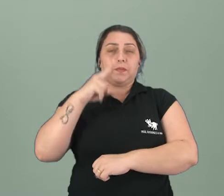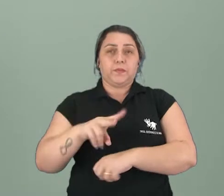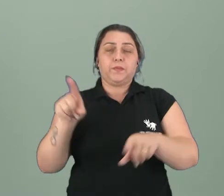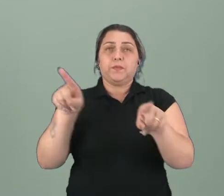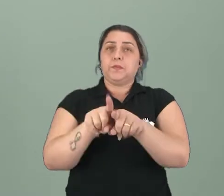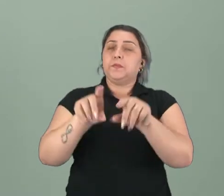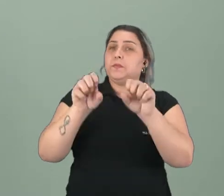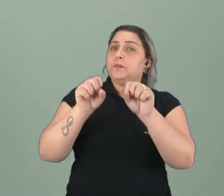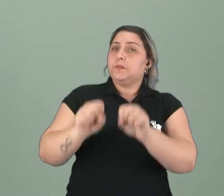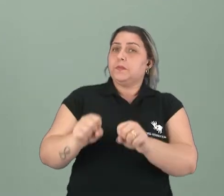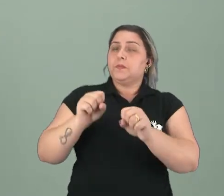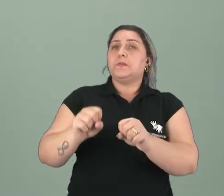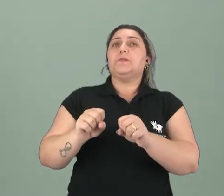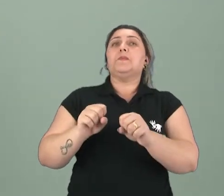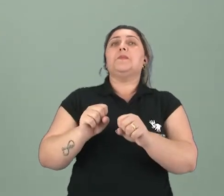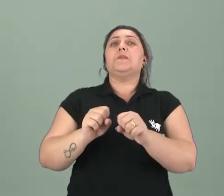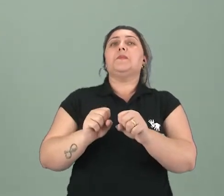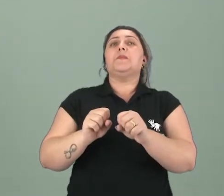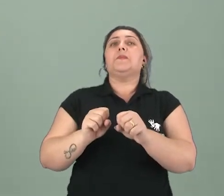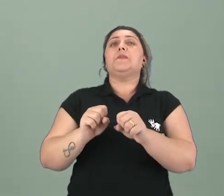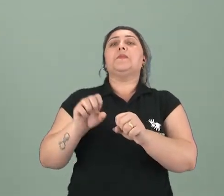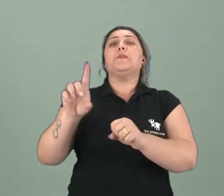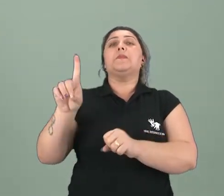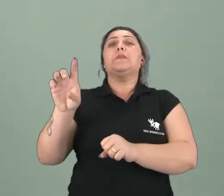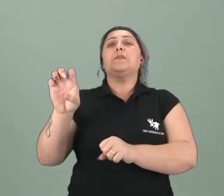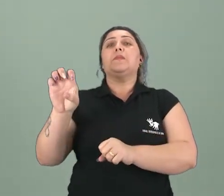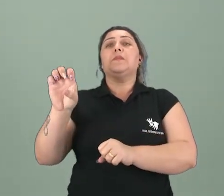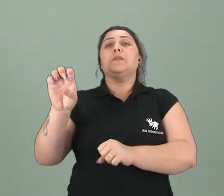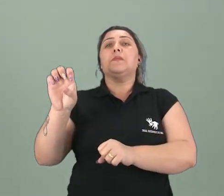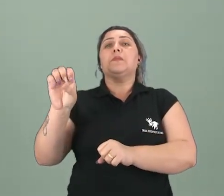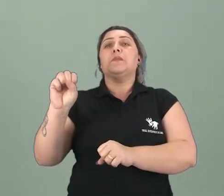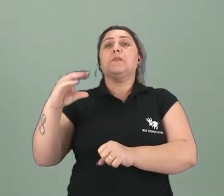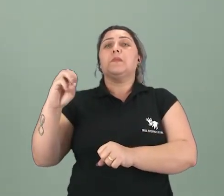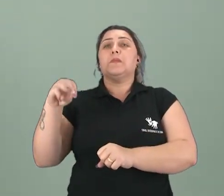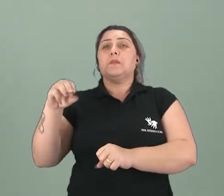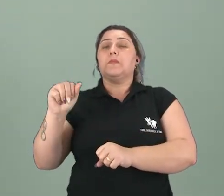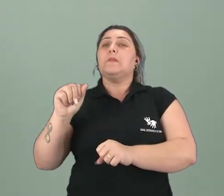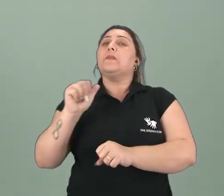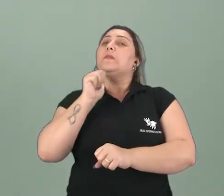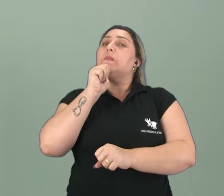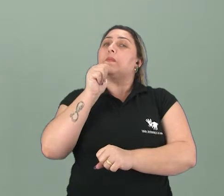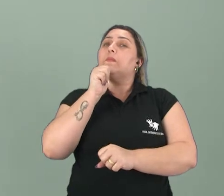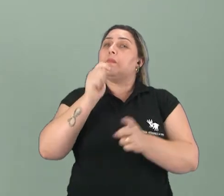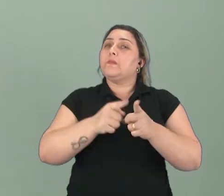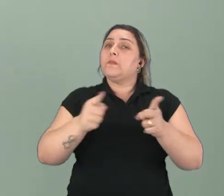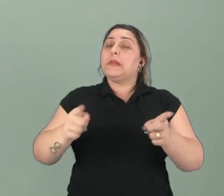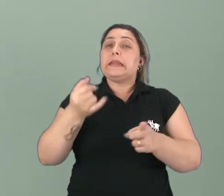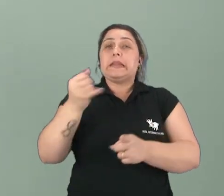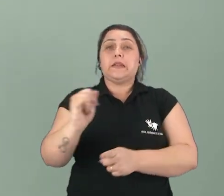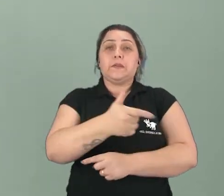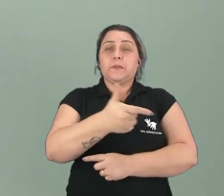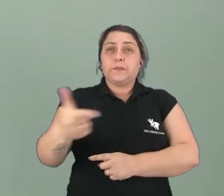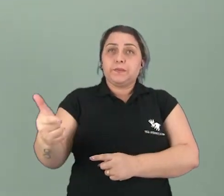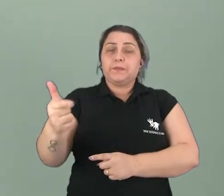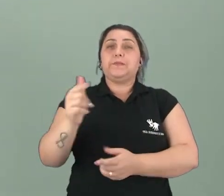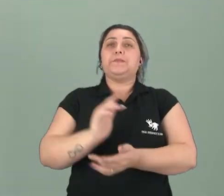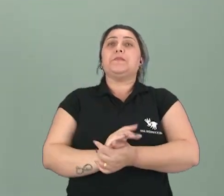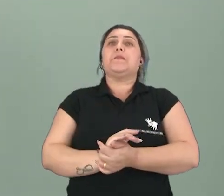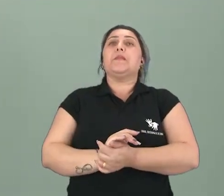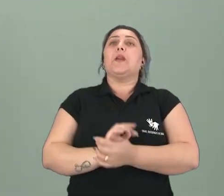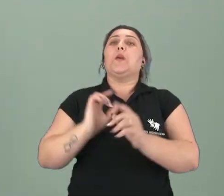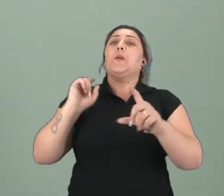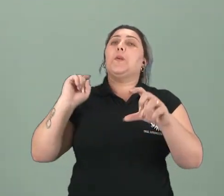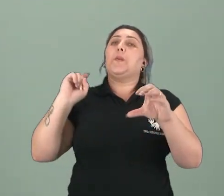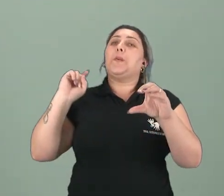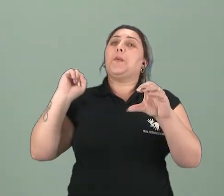que é, ele pode ser descamado durante o fluxo menstrual. E se não ocorrer a